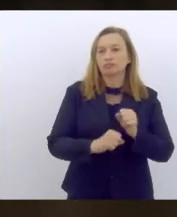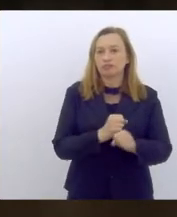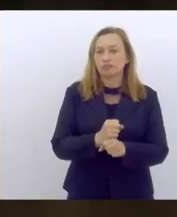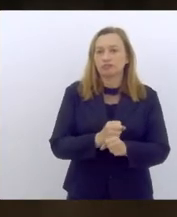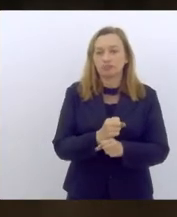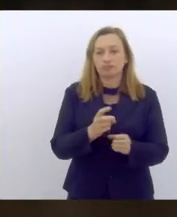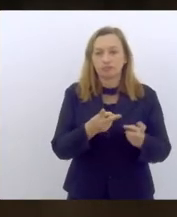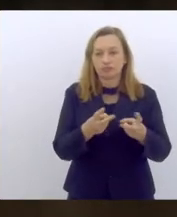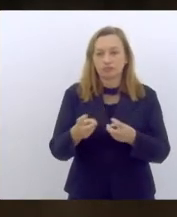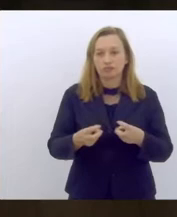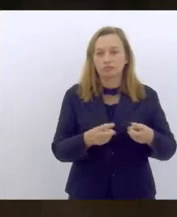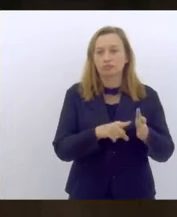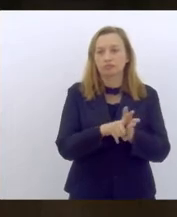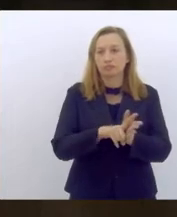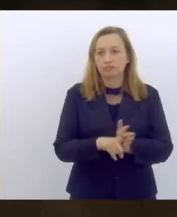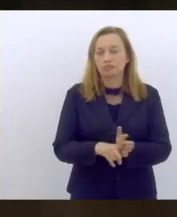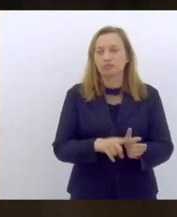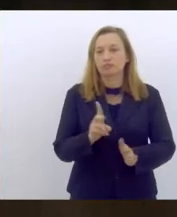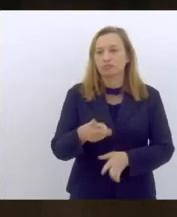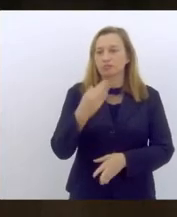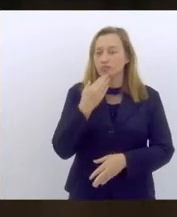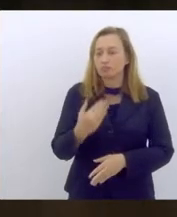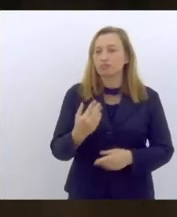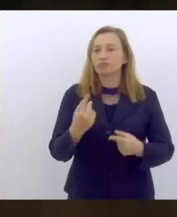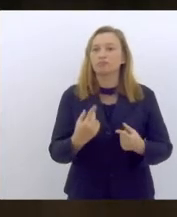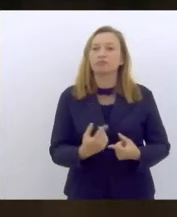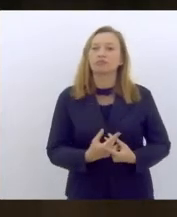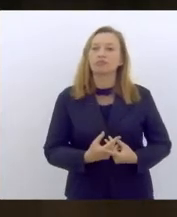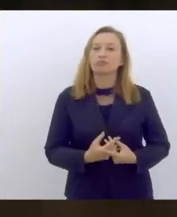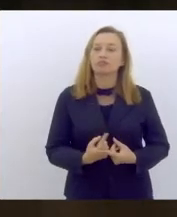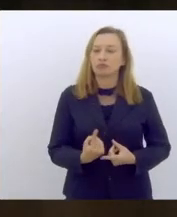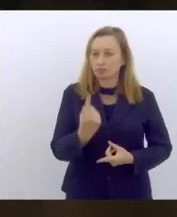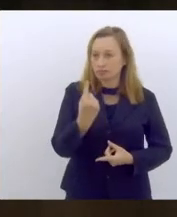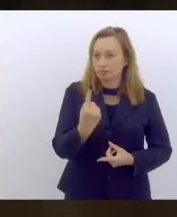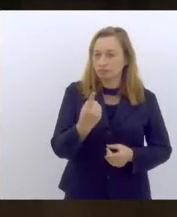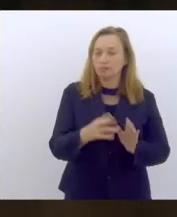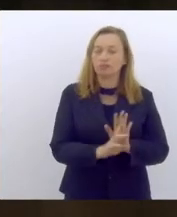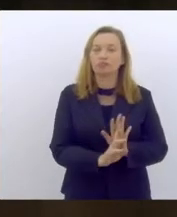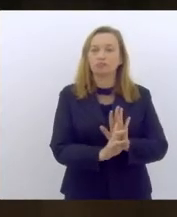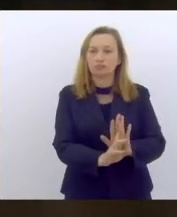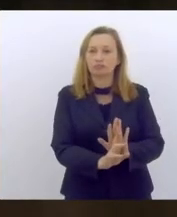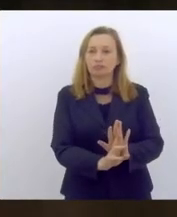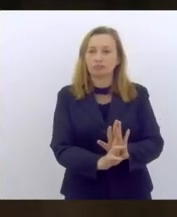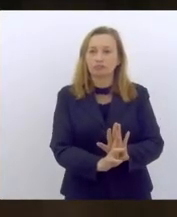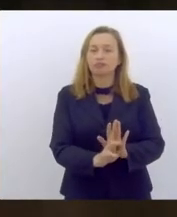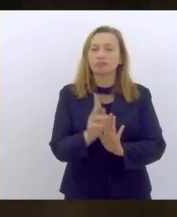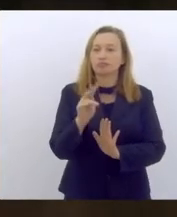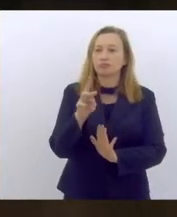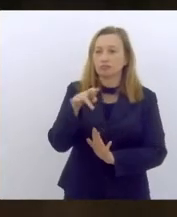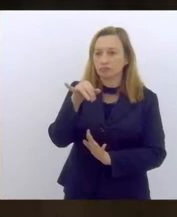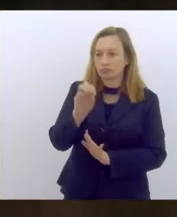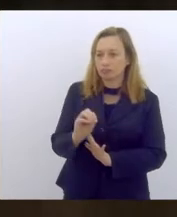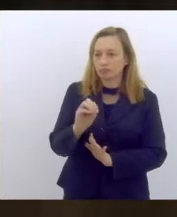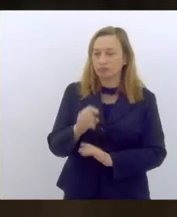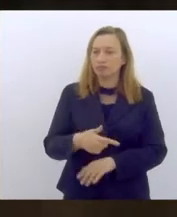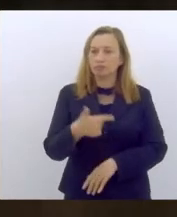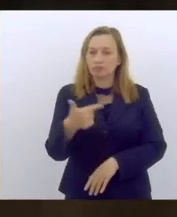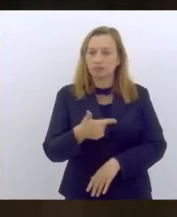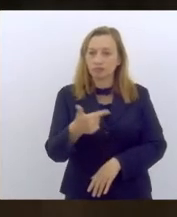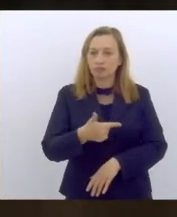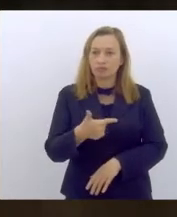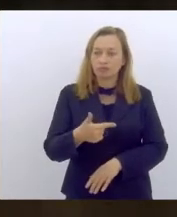extraordinariamente sempre que for solicitado por um representação do grêmio estudantil dois